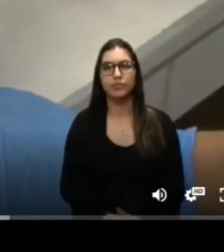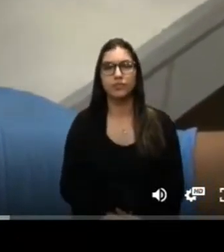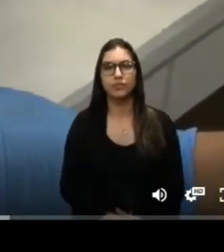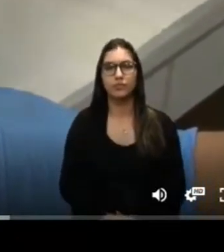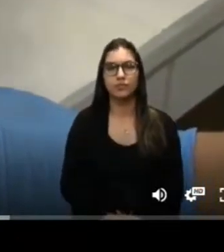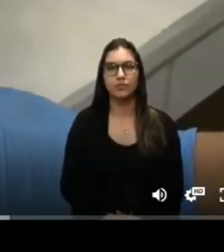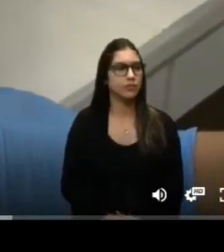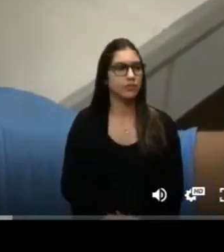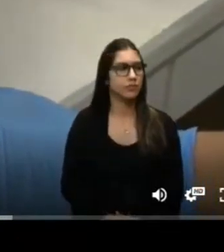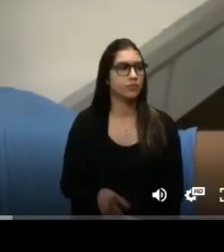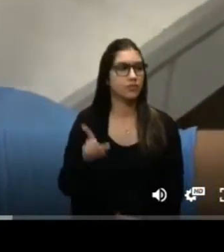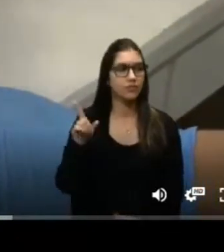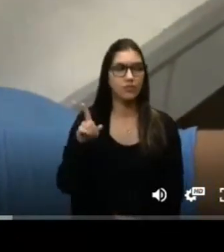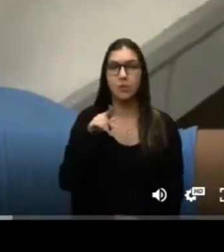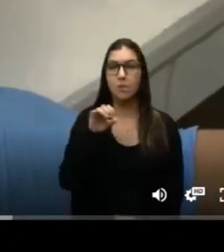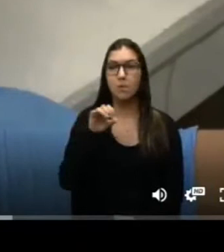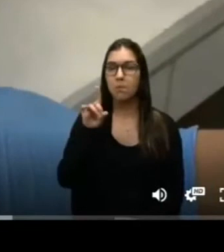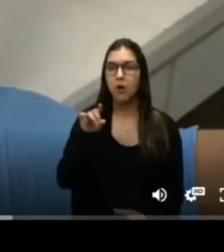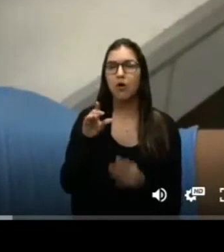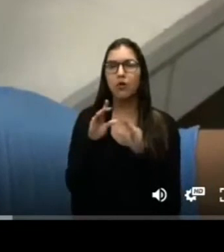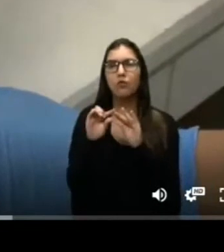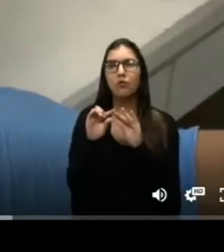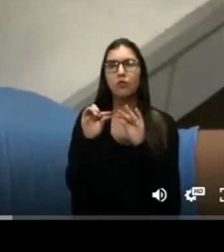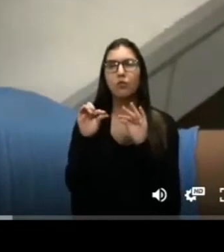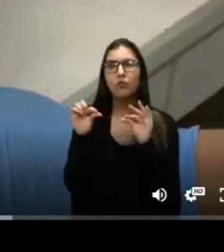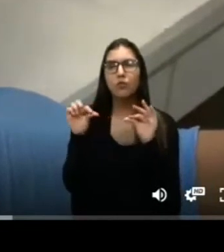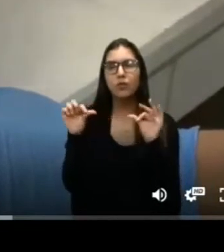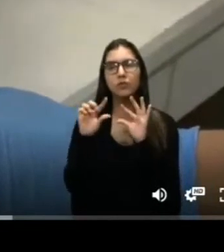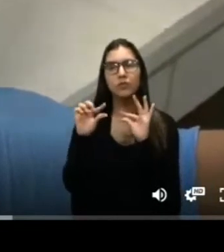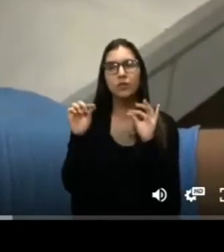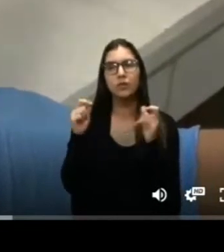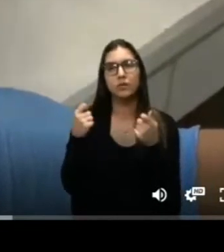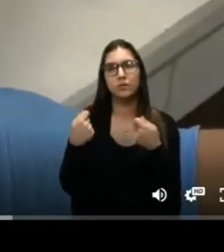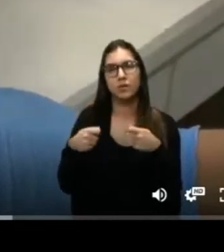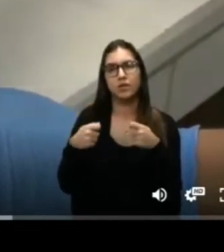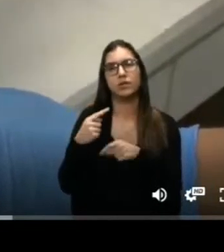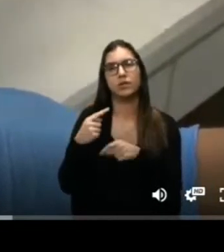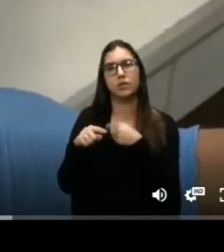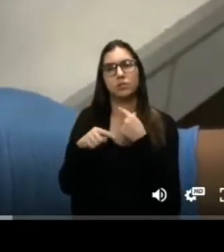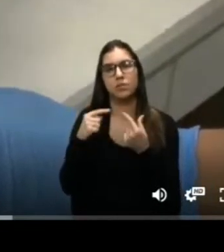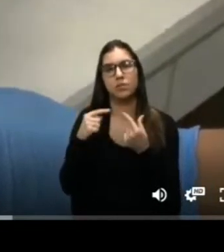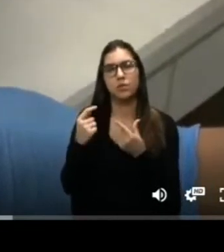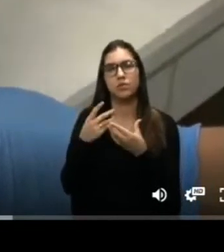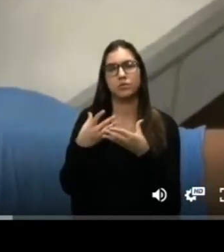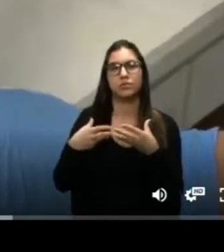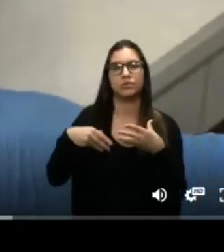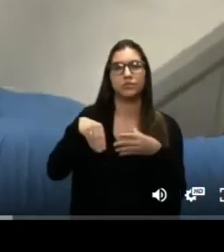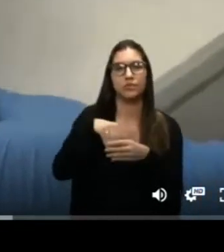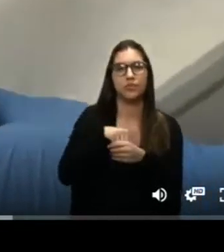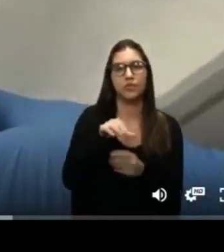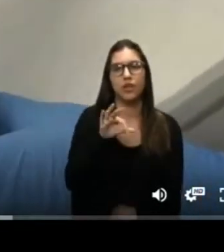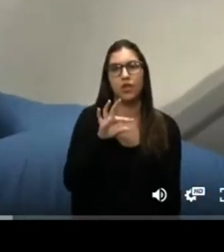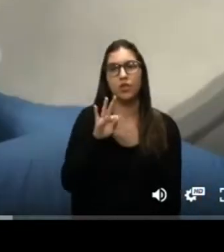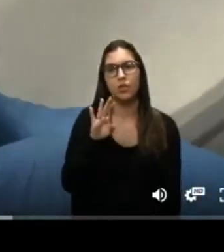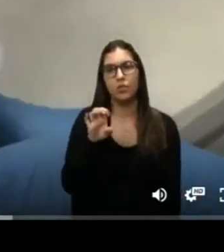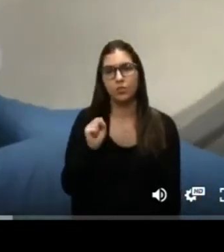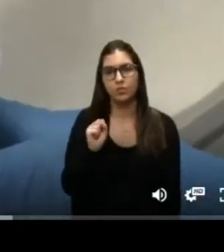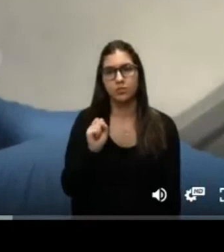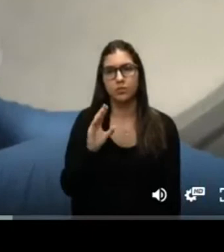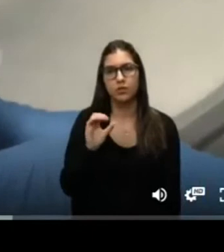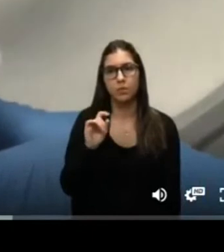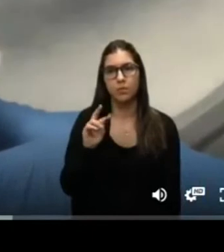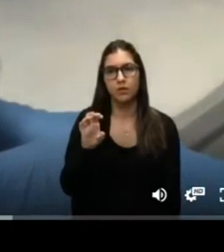que esse pó fique bem fino para facilitar então a inserção dele dentro dos tubos capilares.